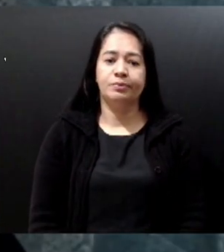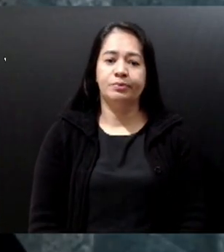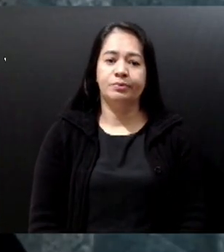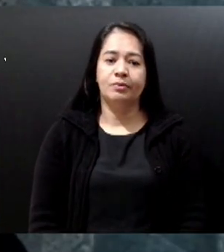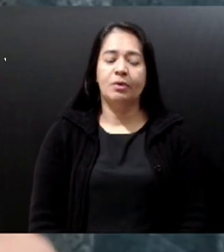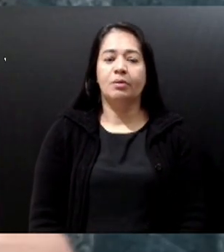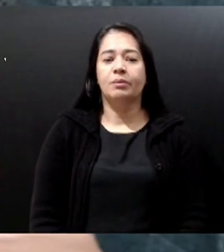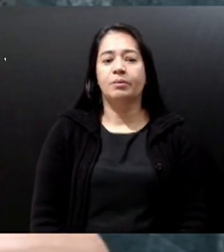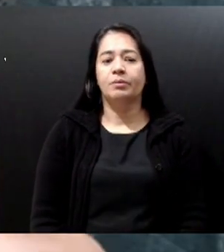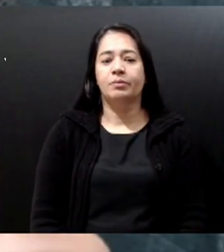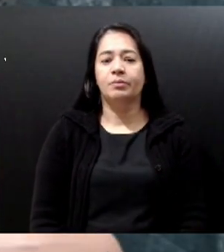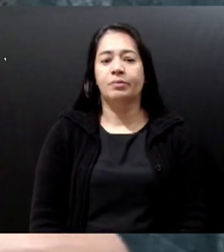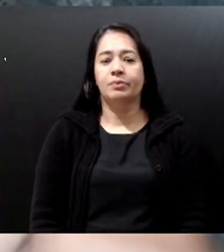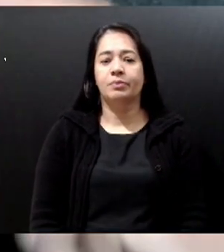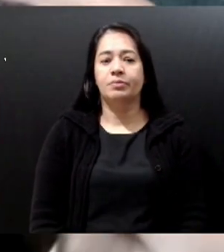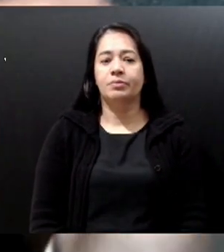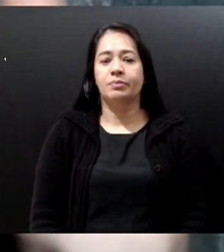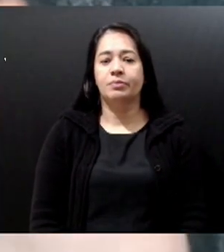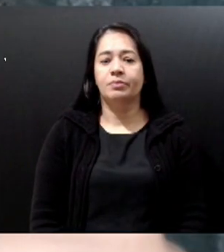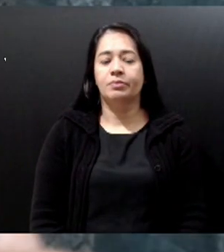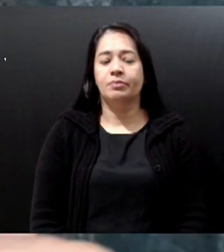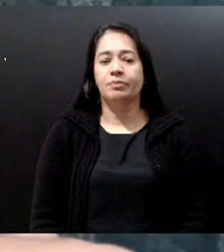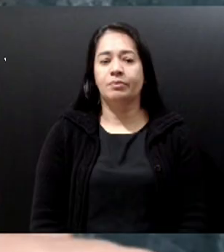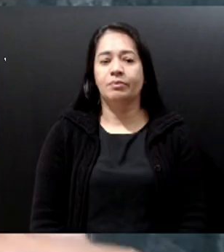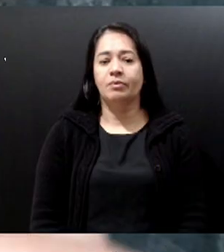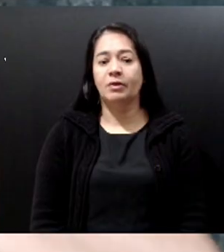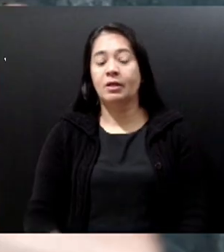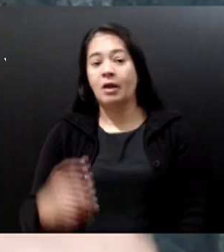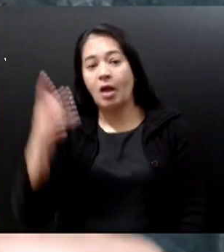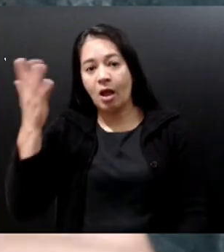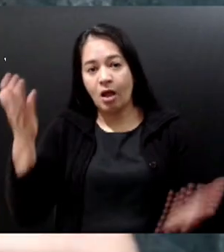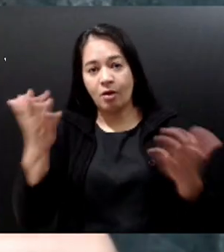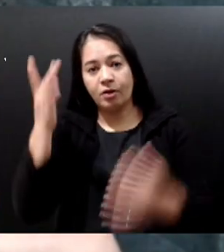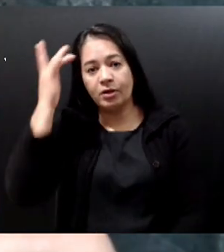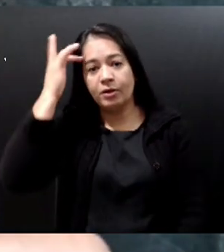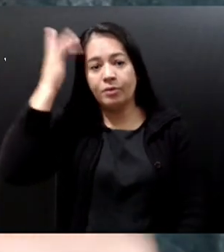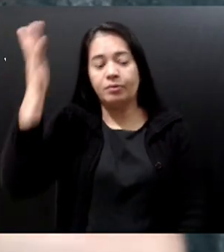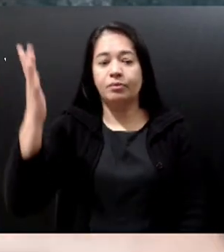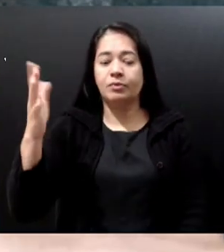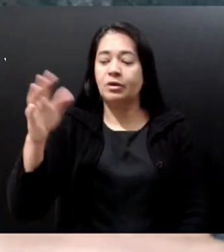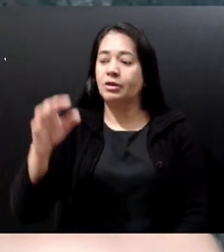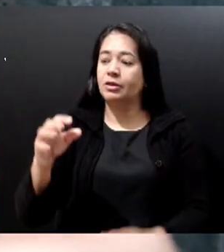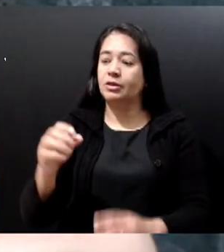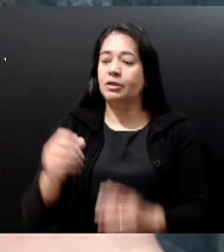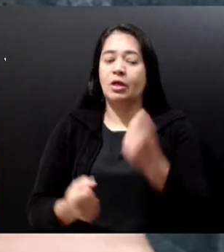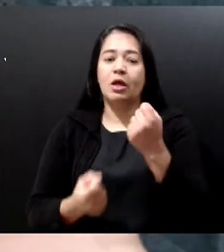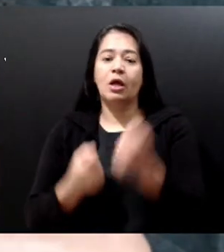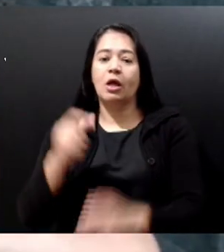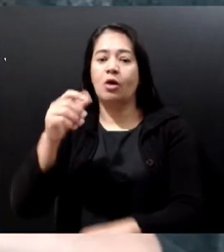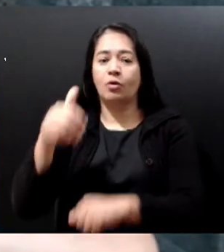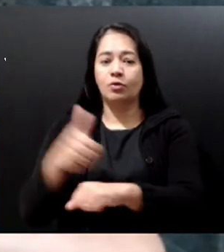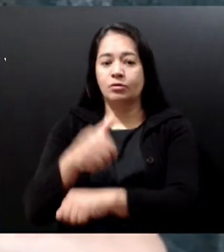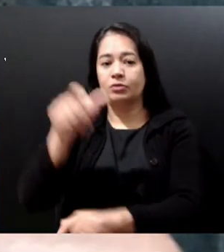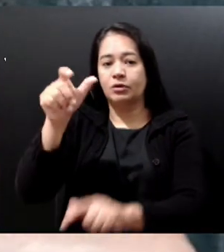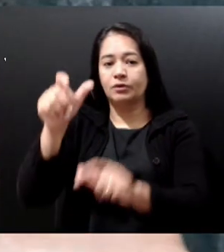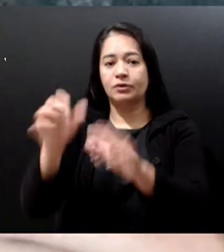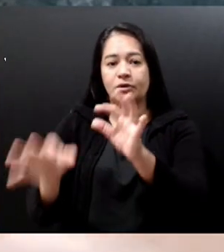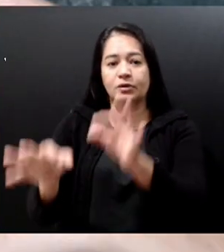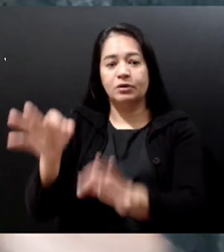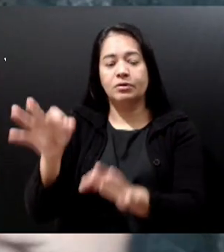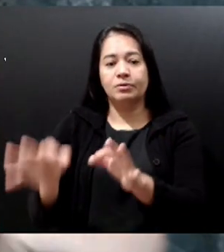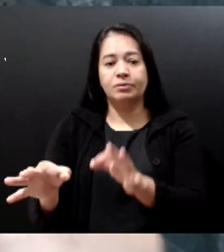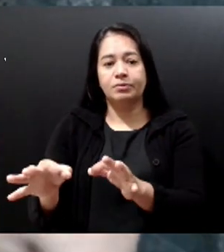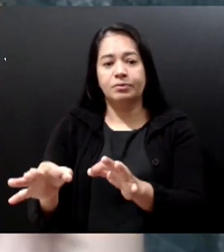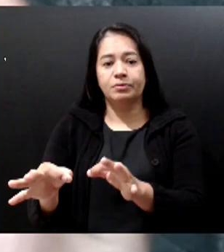STF. Então, para facilitar que os juízes abaixo de primeiro grau nas cidades, né, e nos